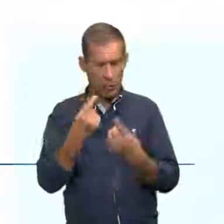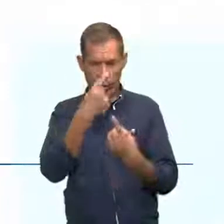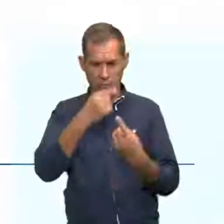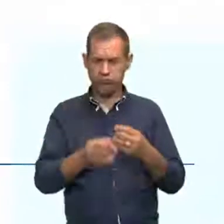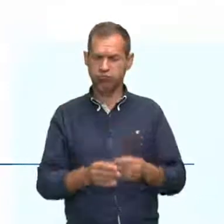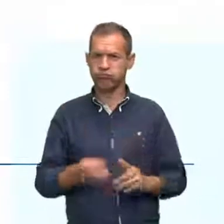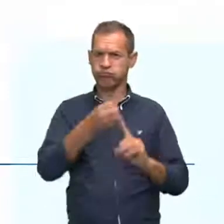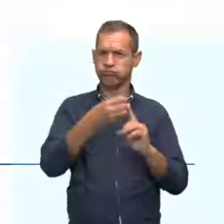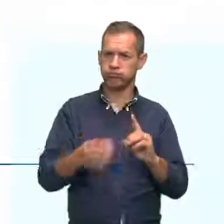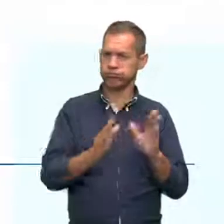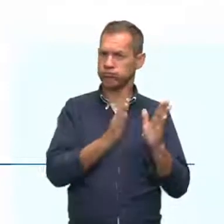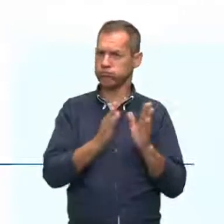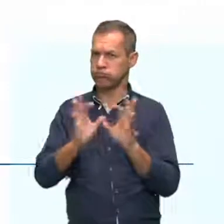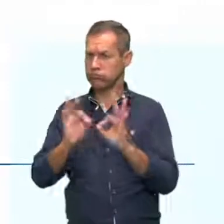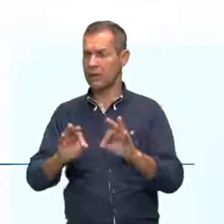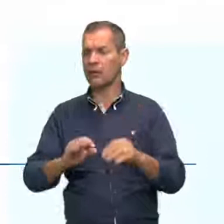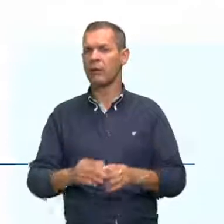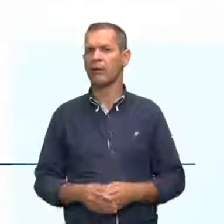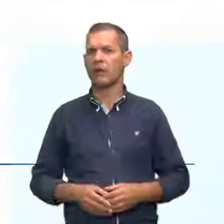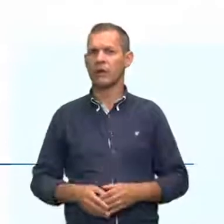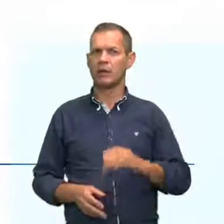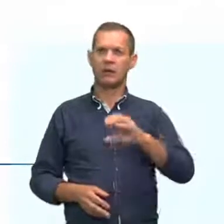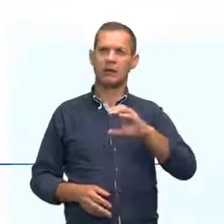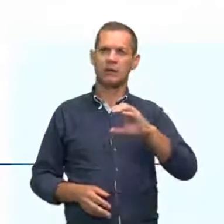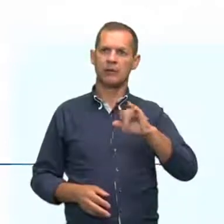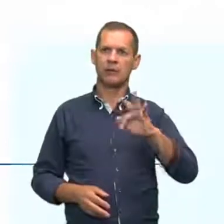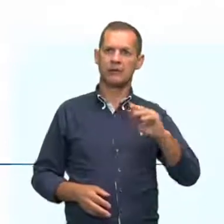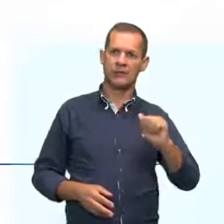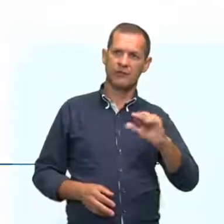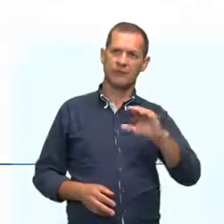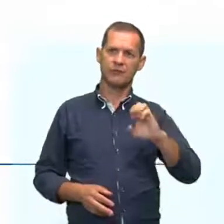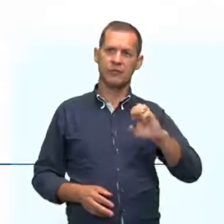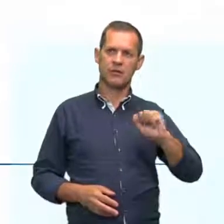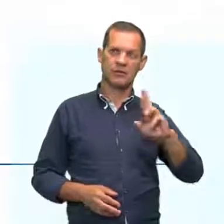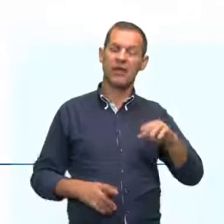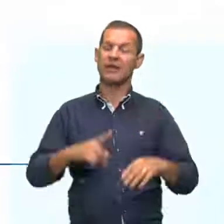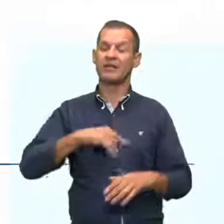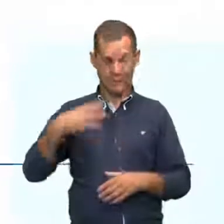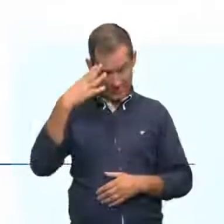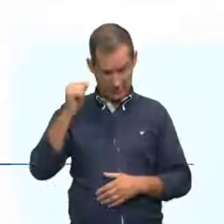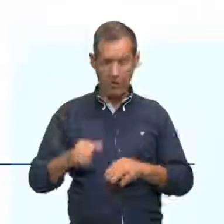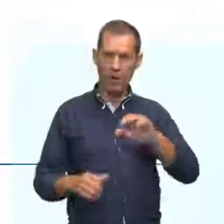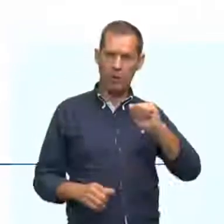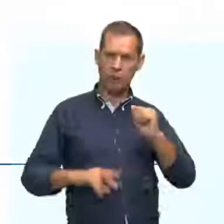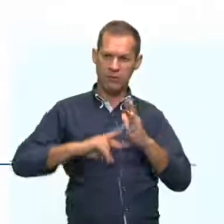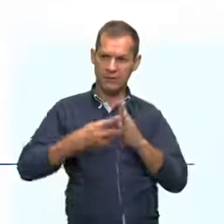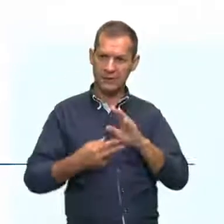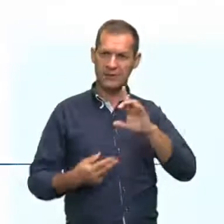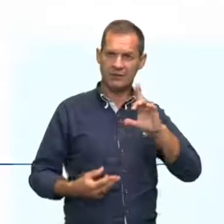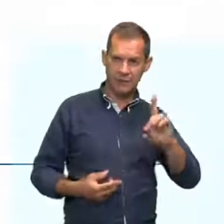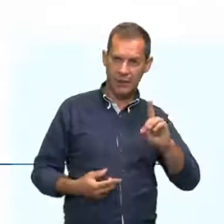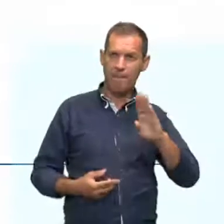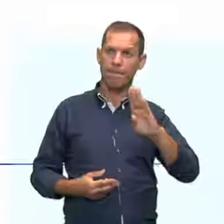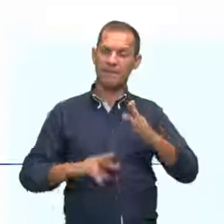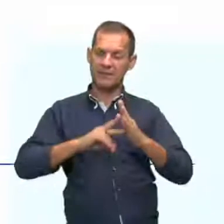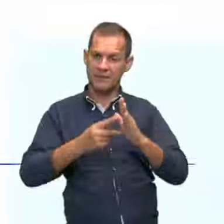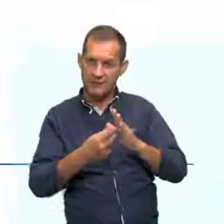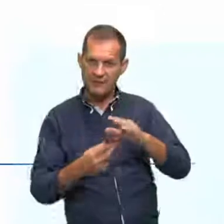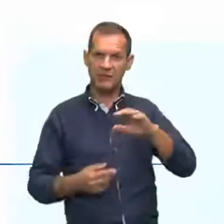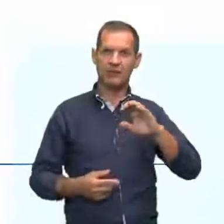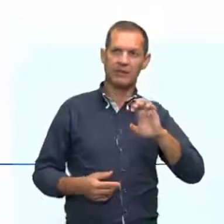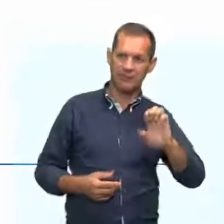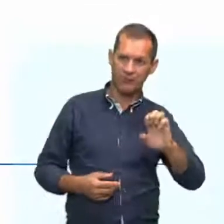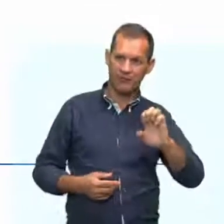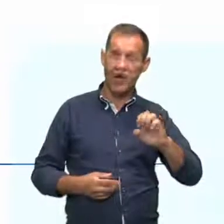o passo utilizado na cifra de César. Então, ele vai saber que o A significa D, o B significa